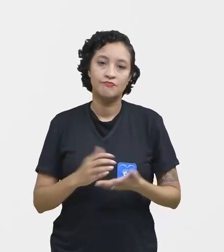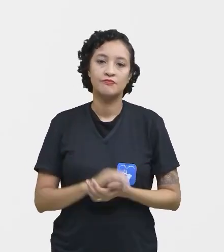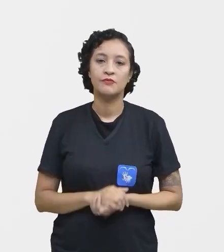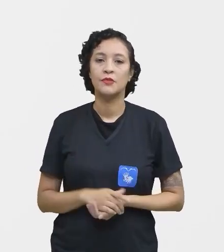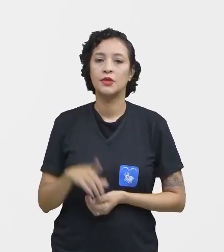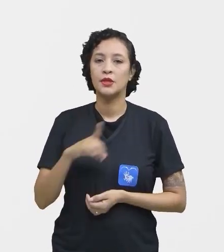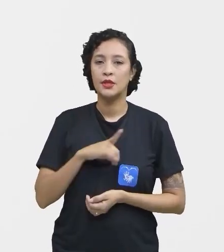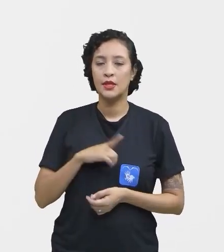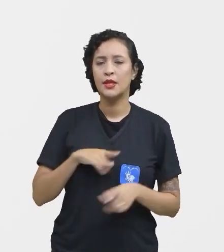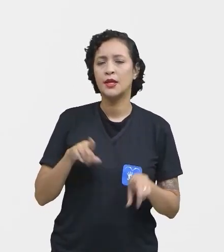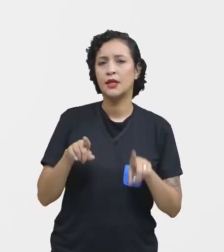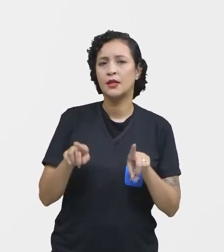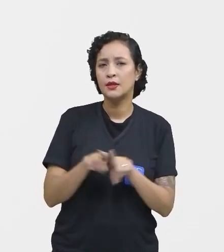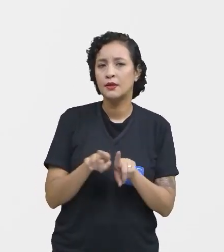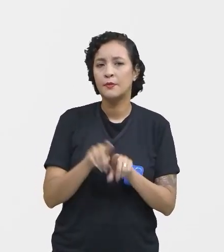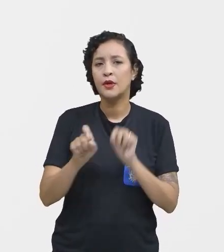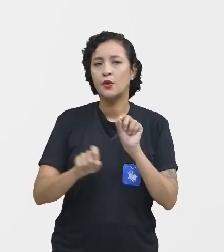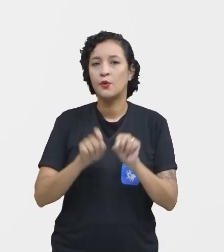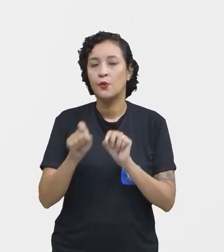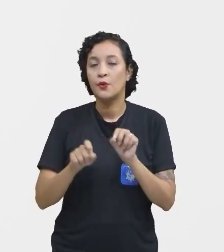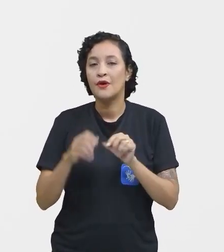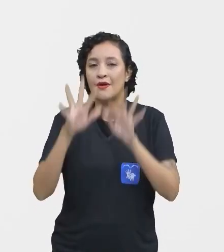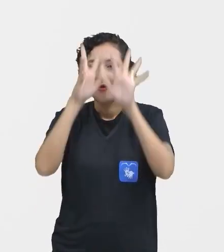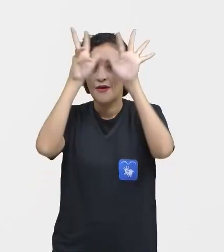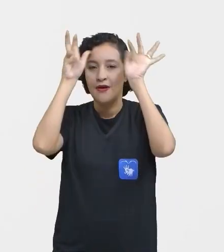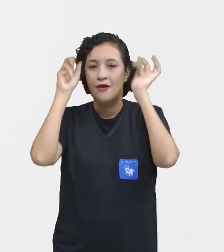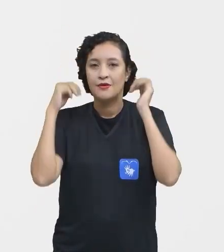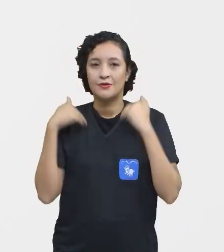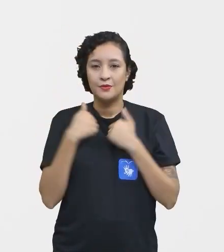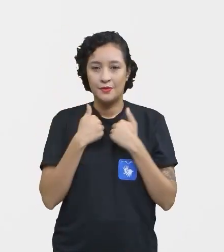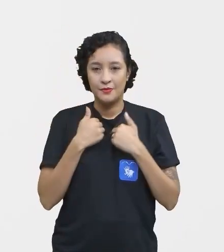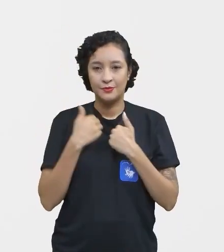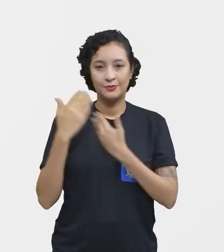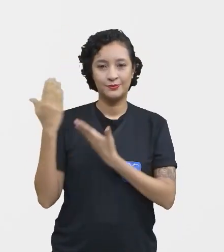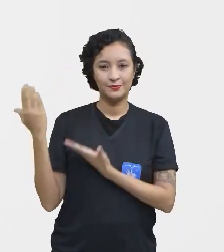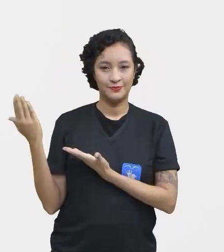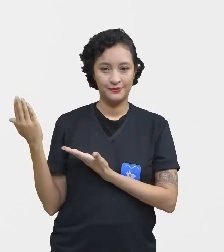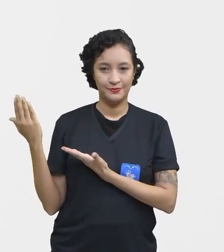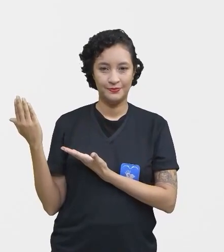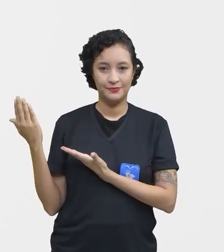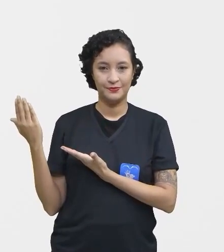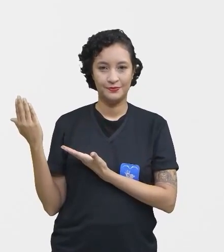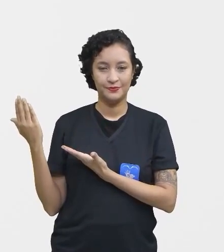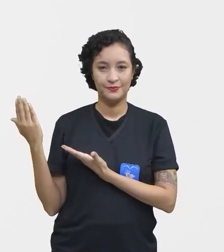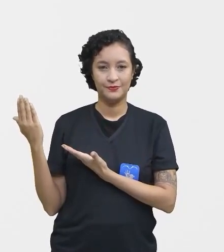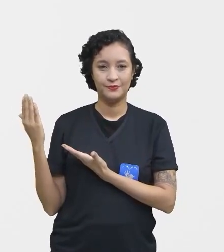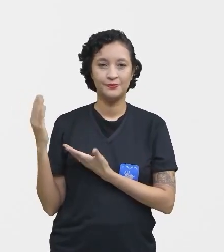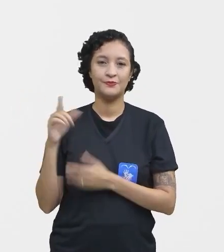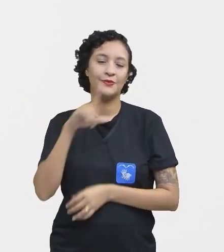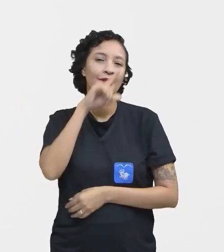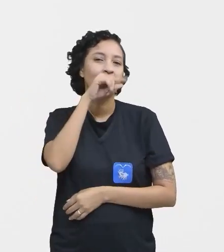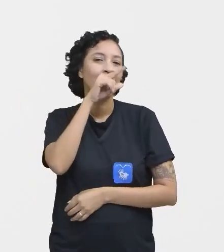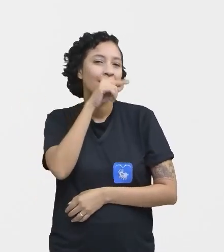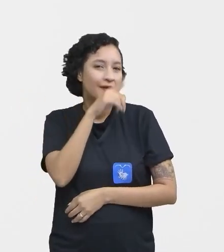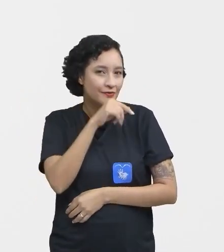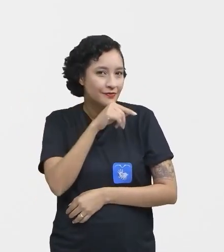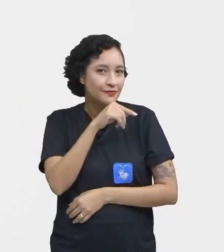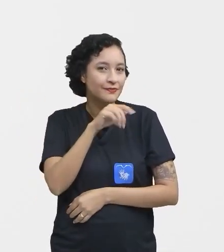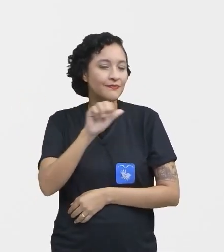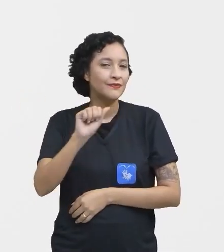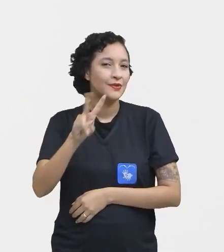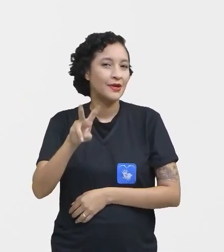Existem também outros animais, né, que nós vamos falar, que são as aves. As